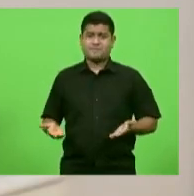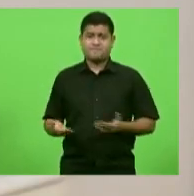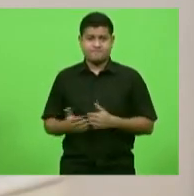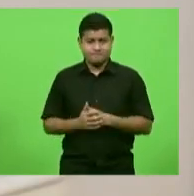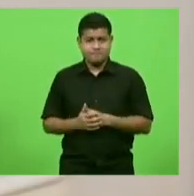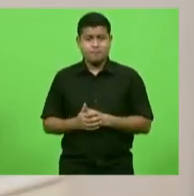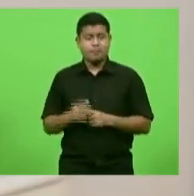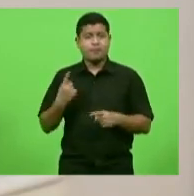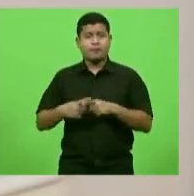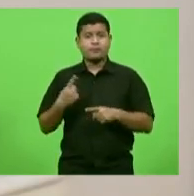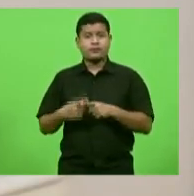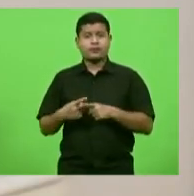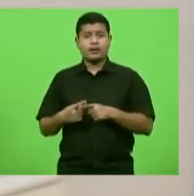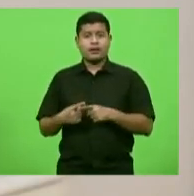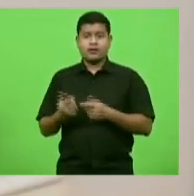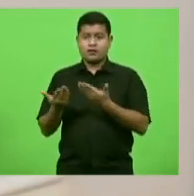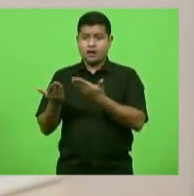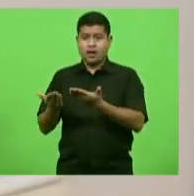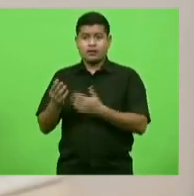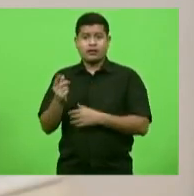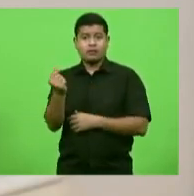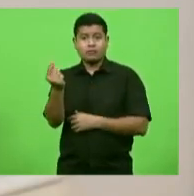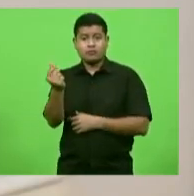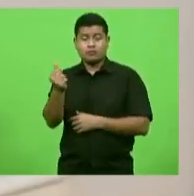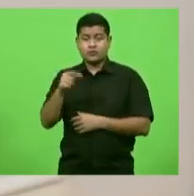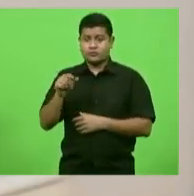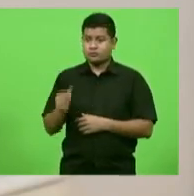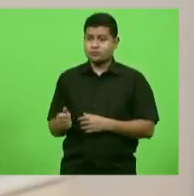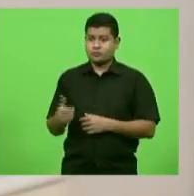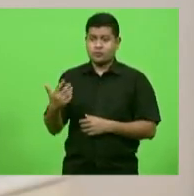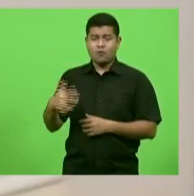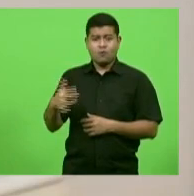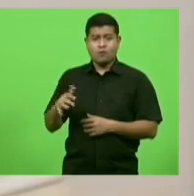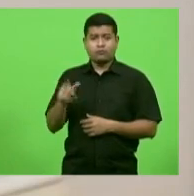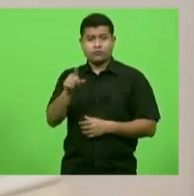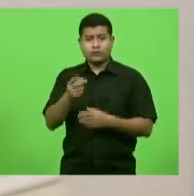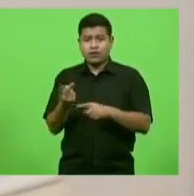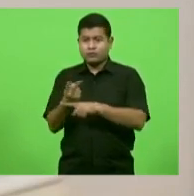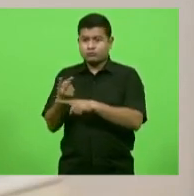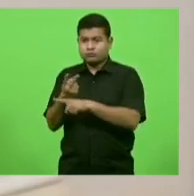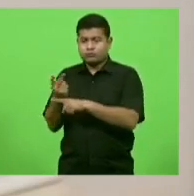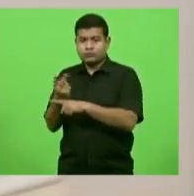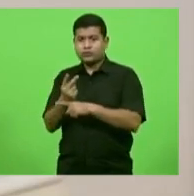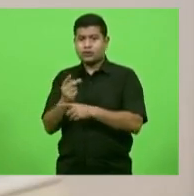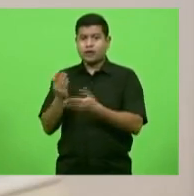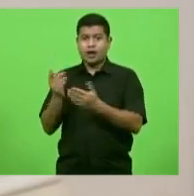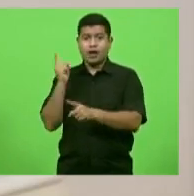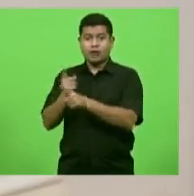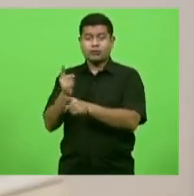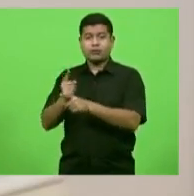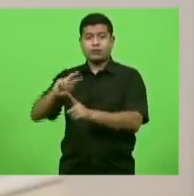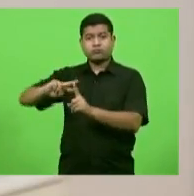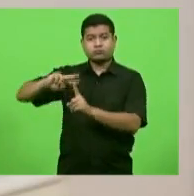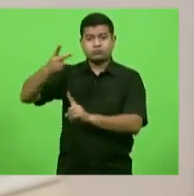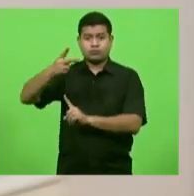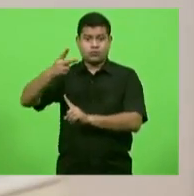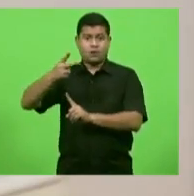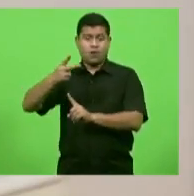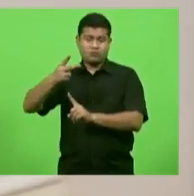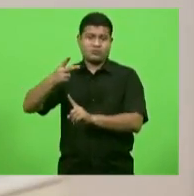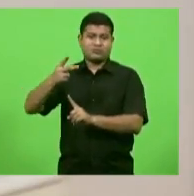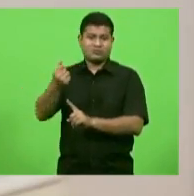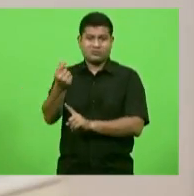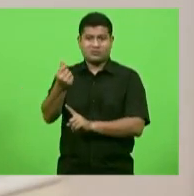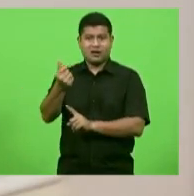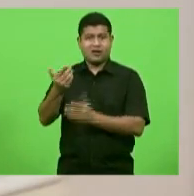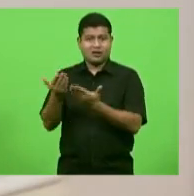não tem melhor preço também, você vai pesquisar e você descobre que um produto está sendo oferecido pelo dobro, no mínimo, pelo dobro, né, do